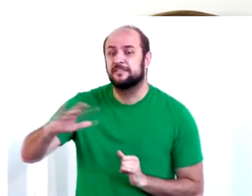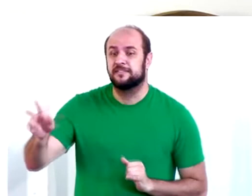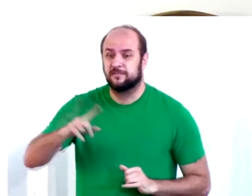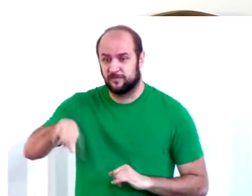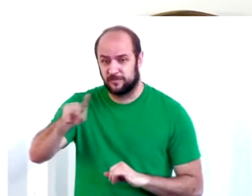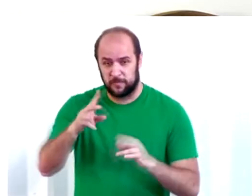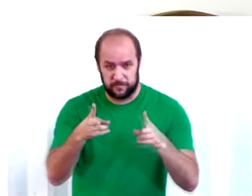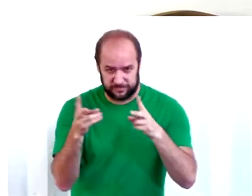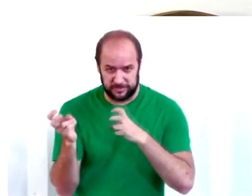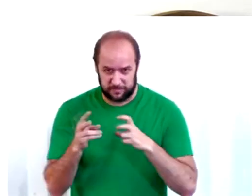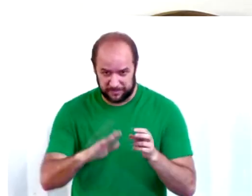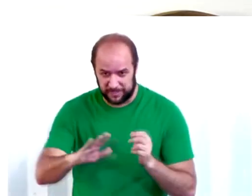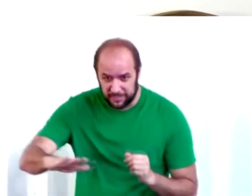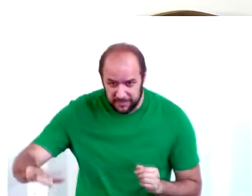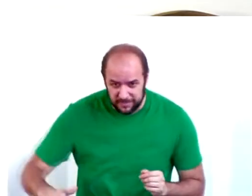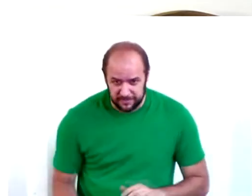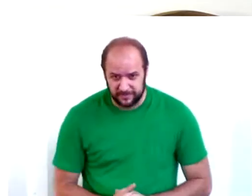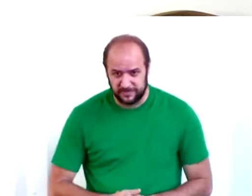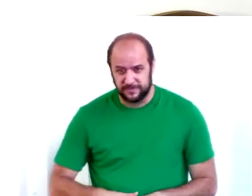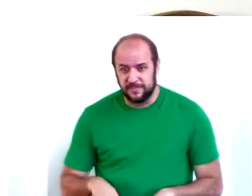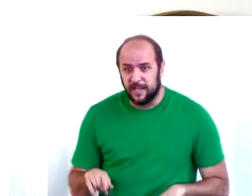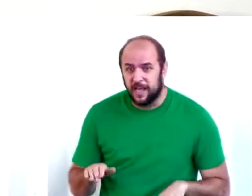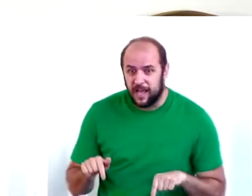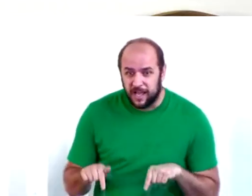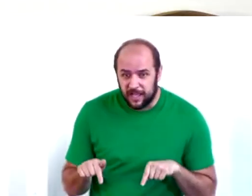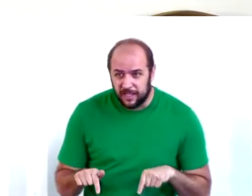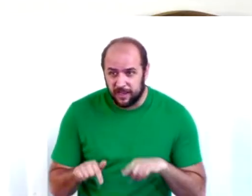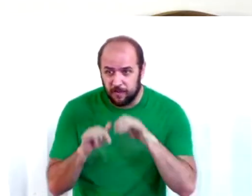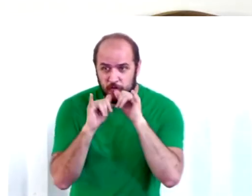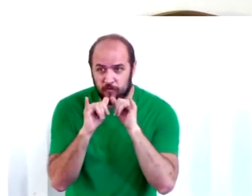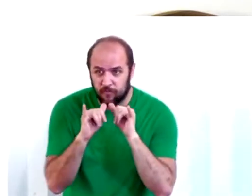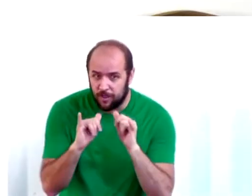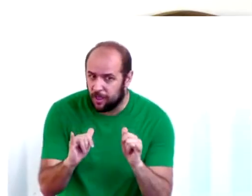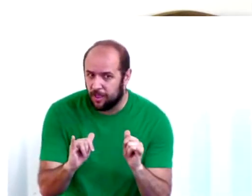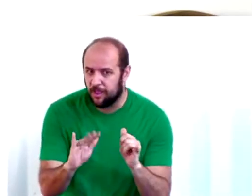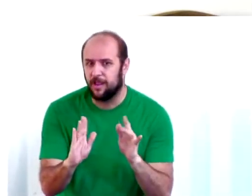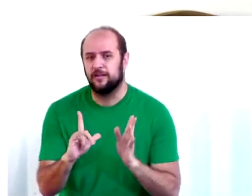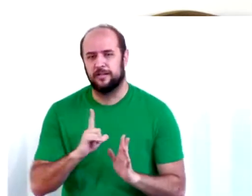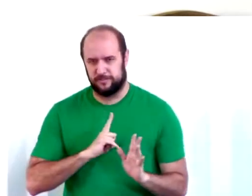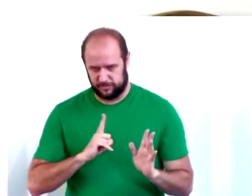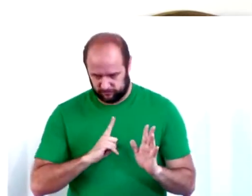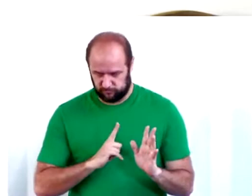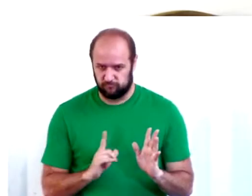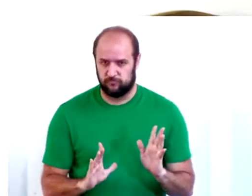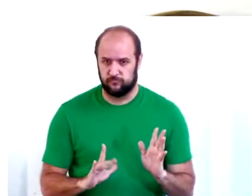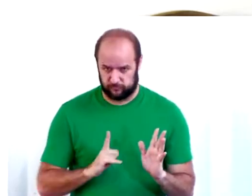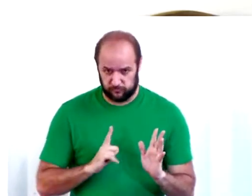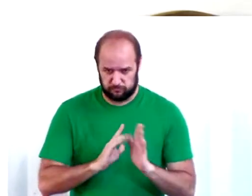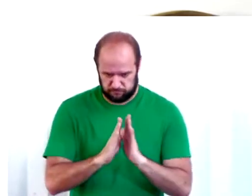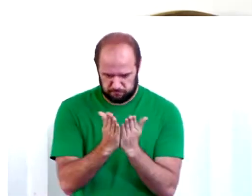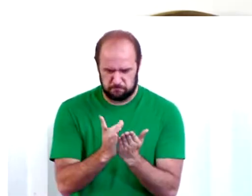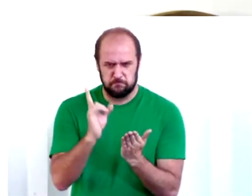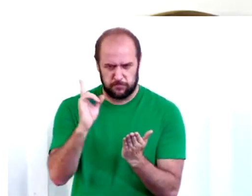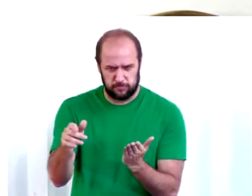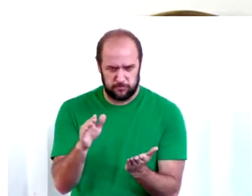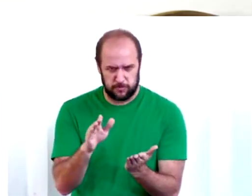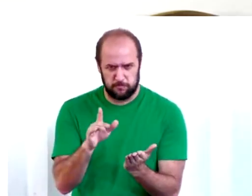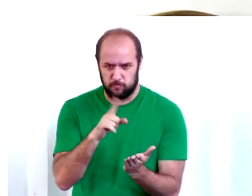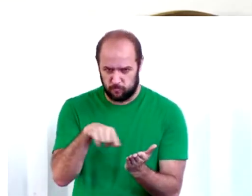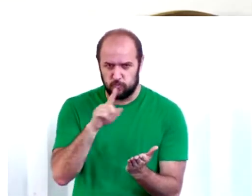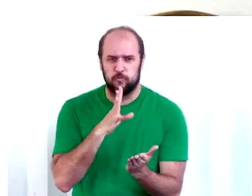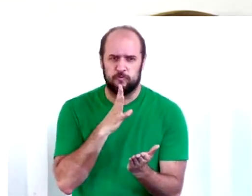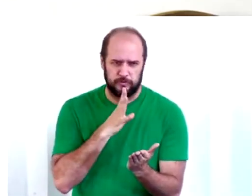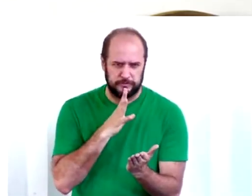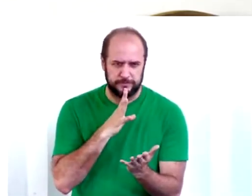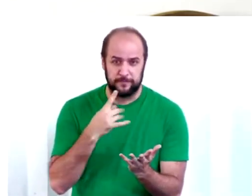caminhada. Crianças, até aqui o pastor quis dizer que existe uma palavra, que existe uma Bíblia, e que